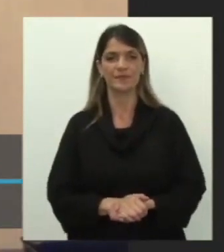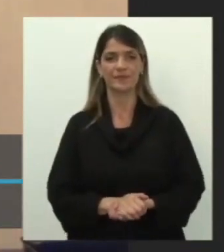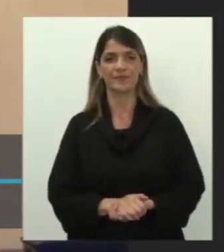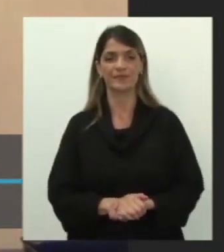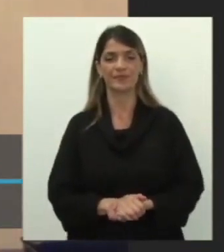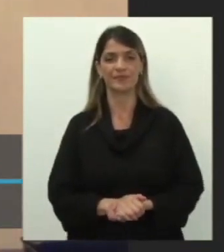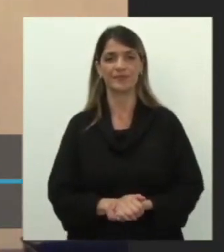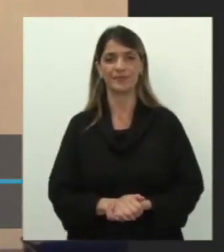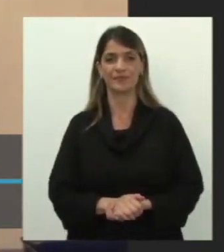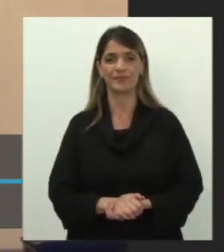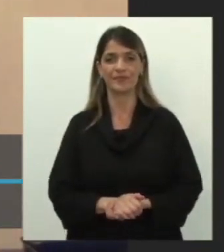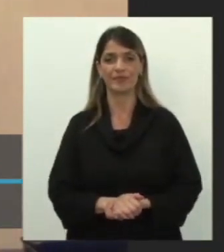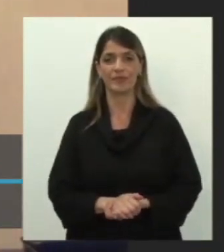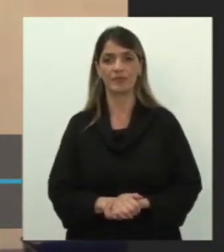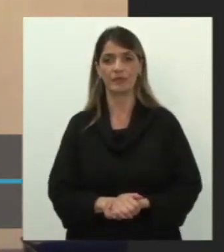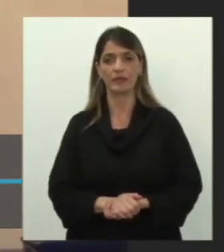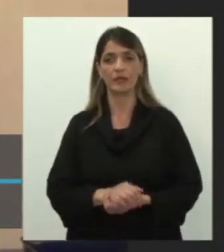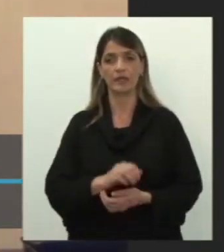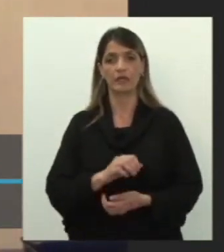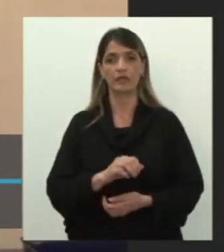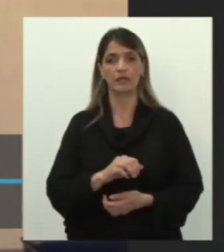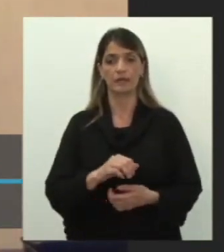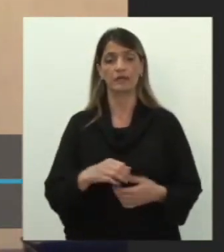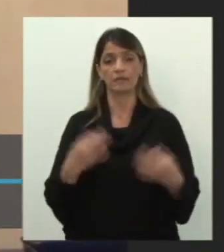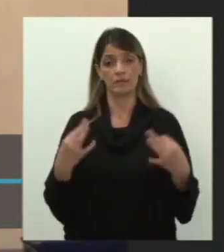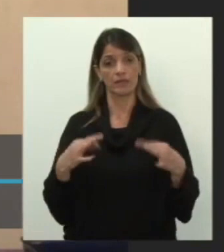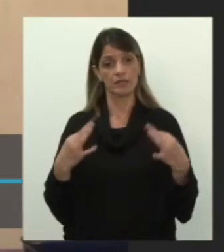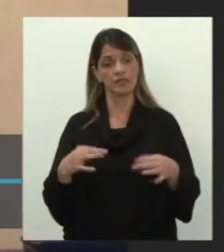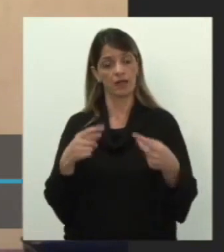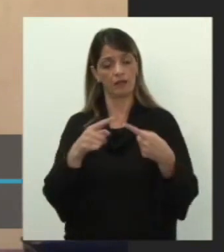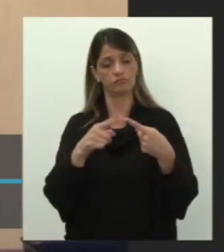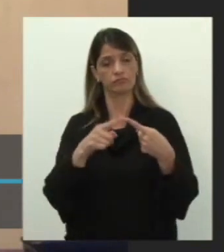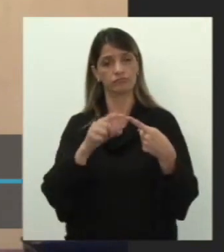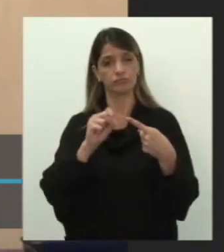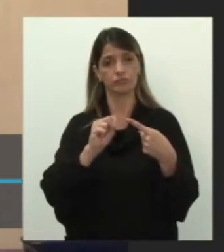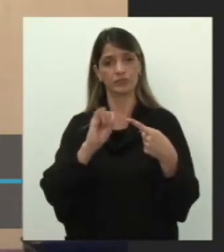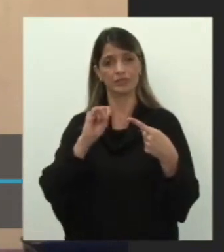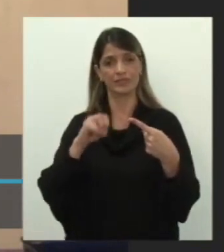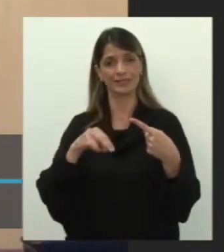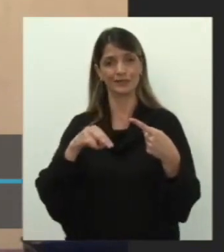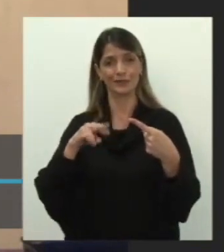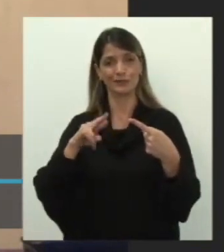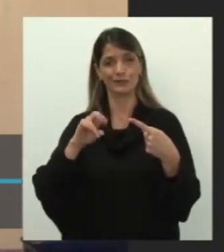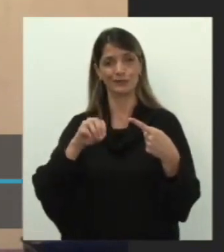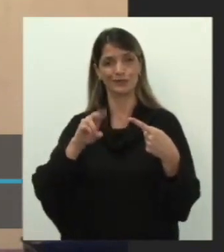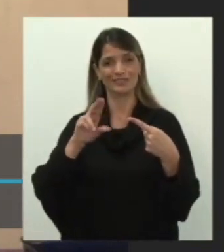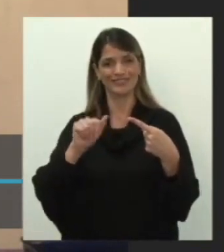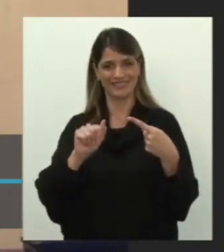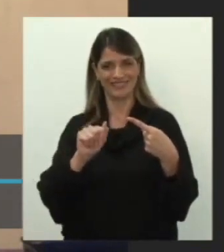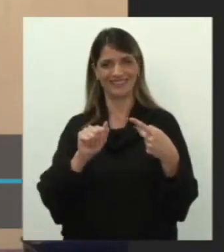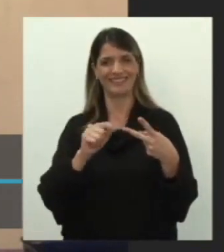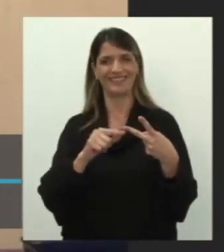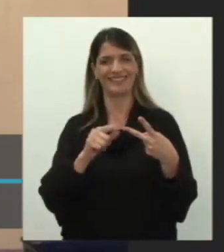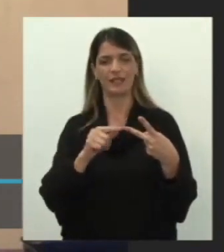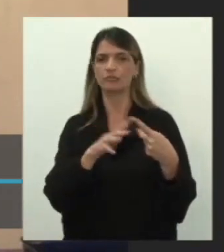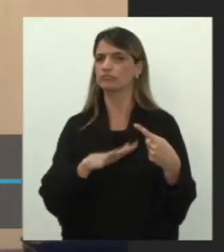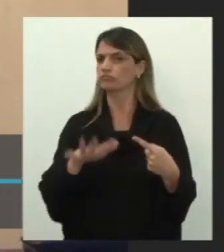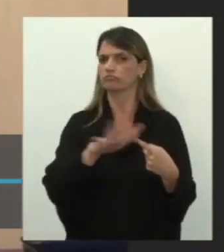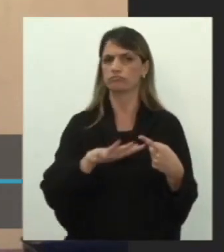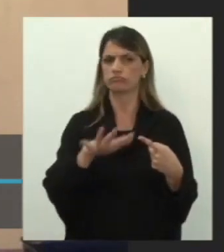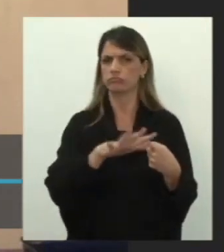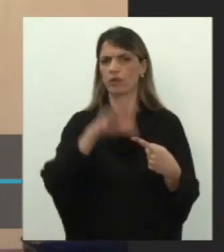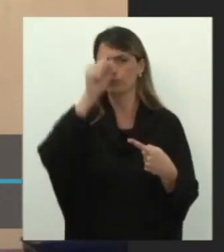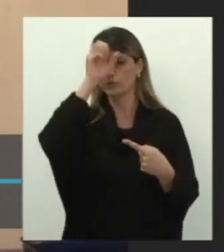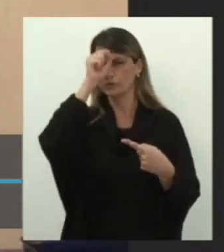a informação, né? Então, síncronas, estava correto, né? Os exemplos que os professores passaram, né? Que são dos ambientes de